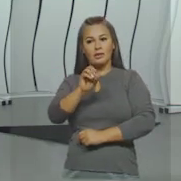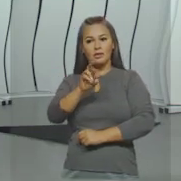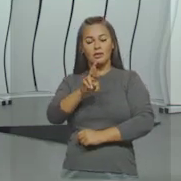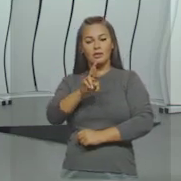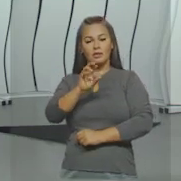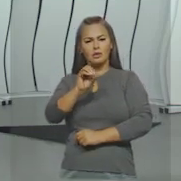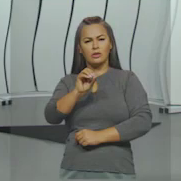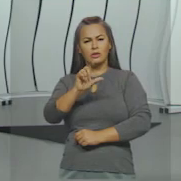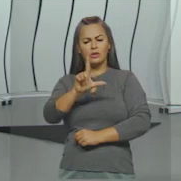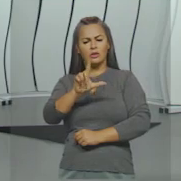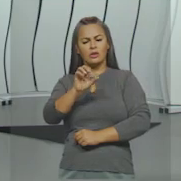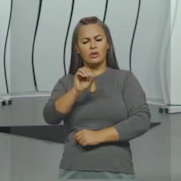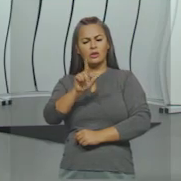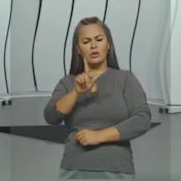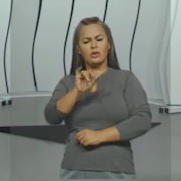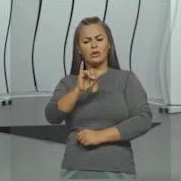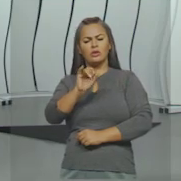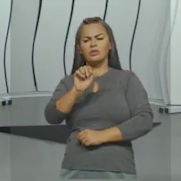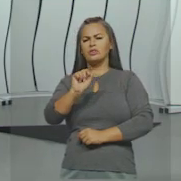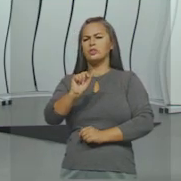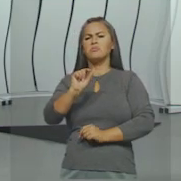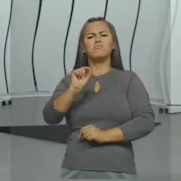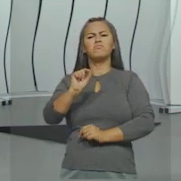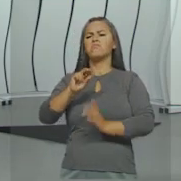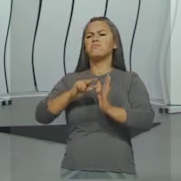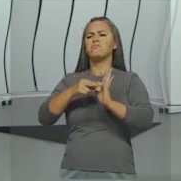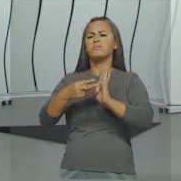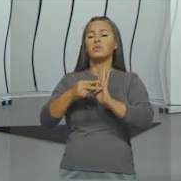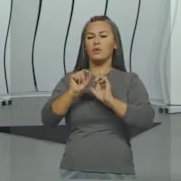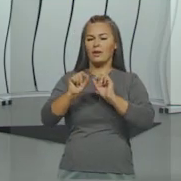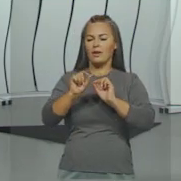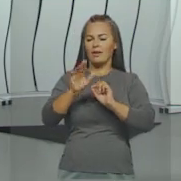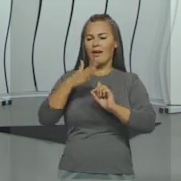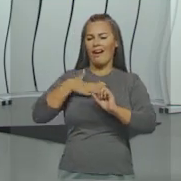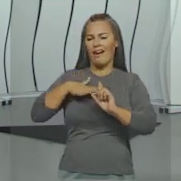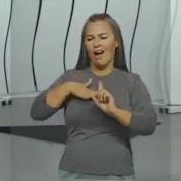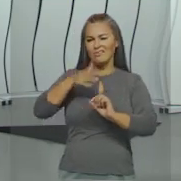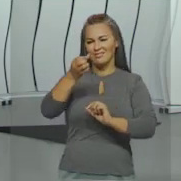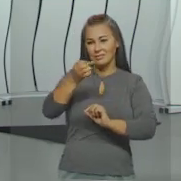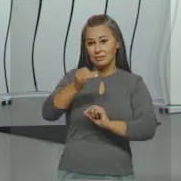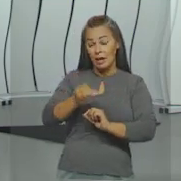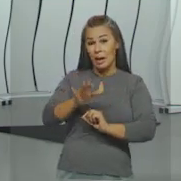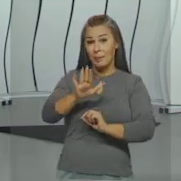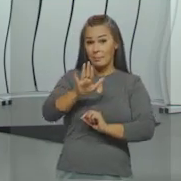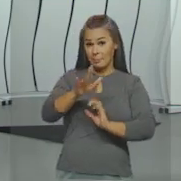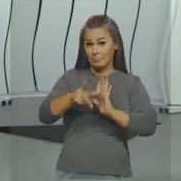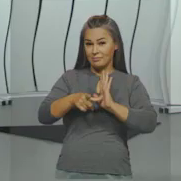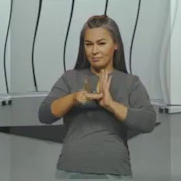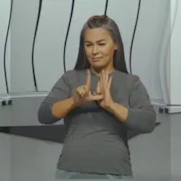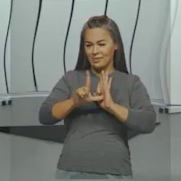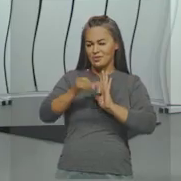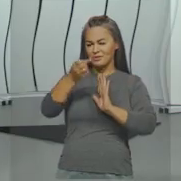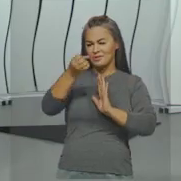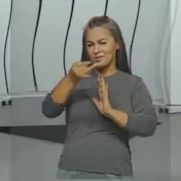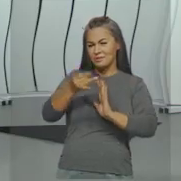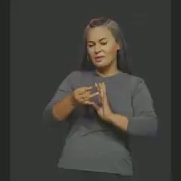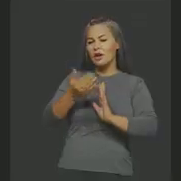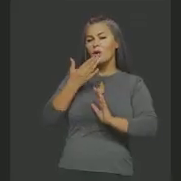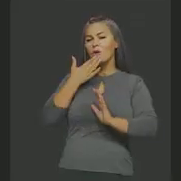isso? Vamos discutir agora mesmo. Antes, eu preciso de dizer quais são os objetivos principais desta aula,